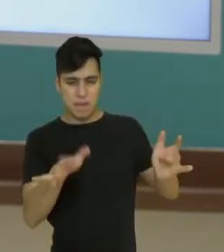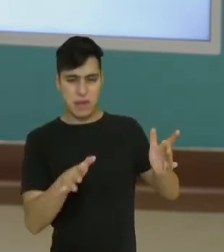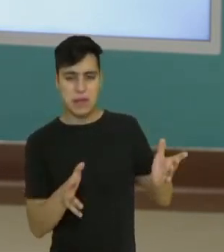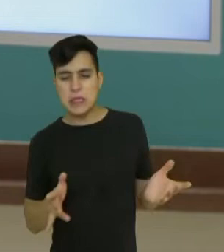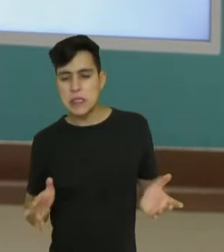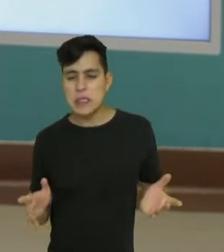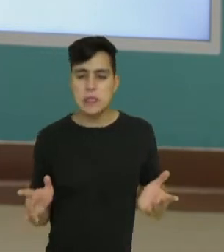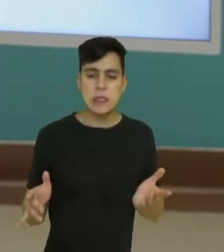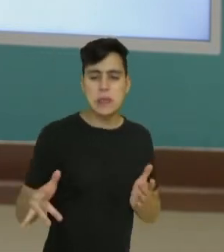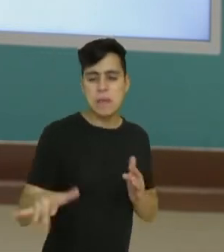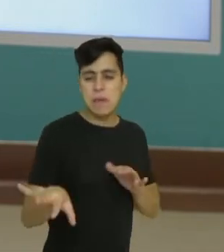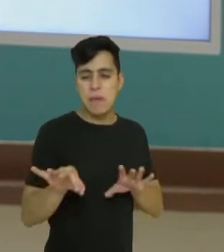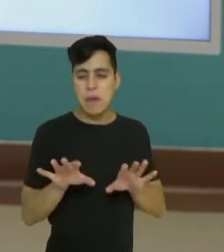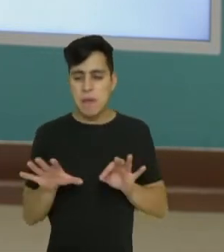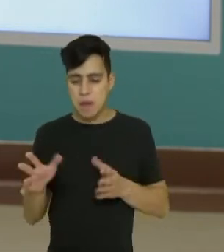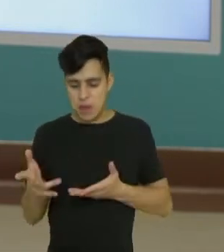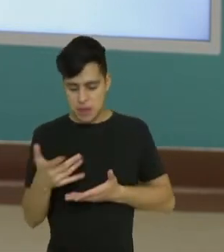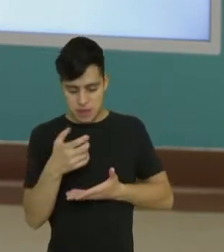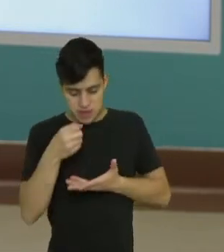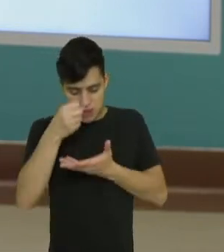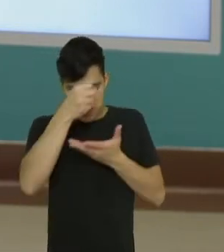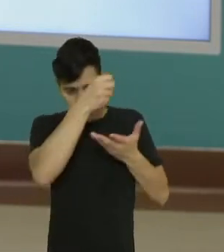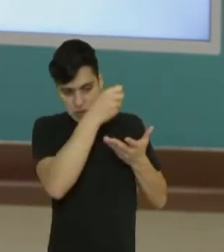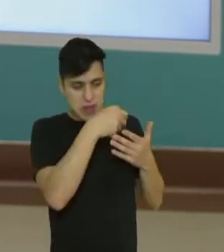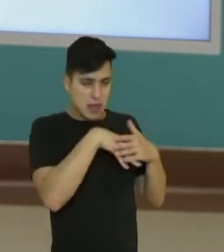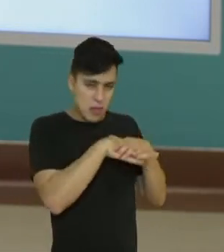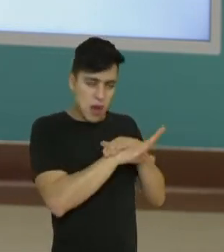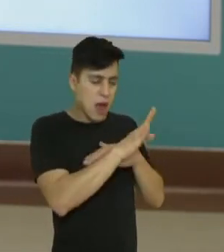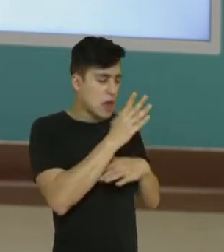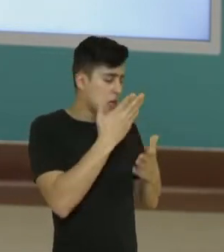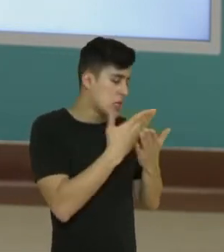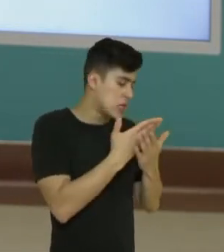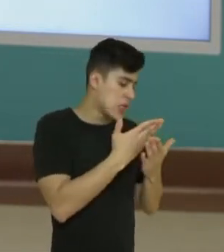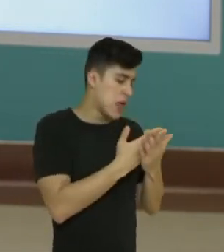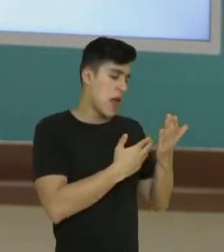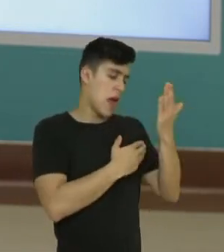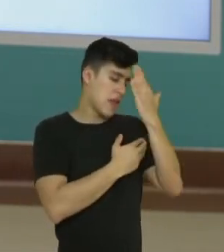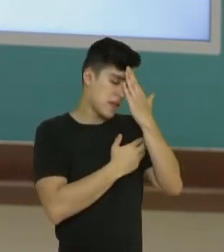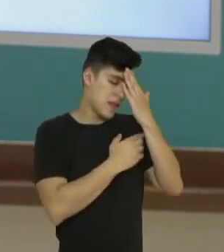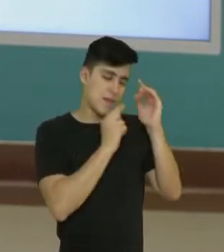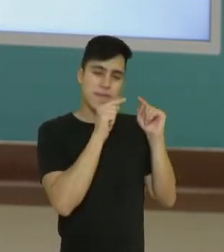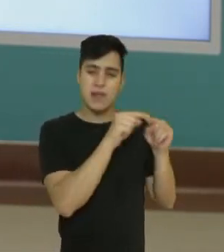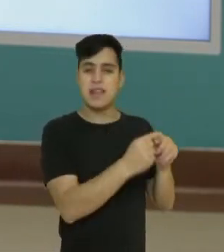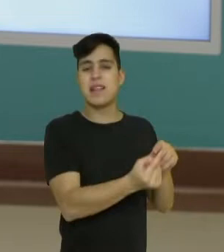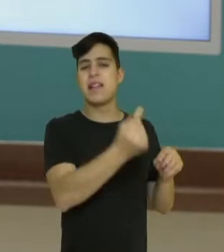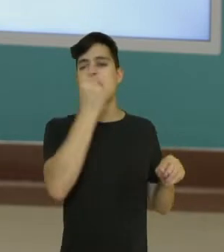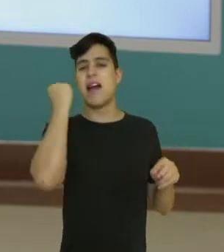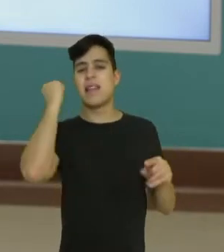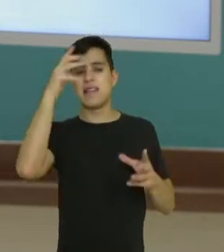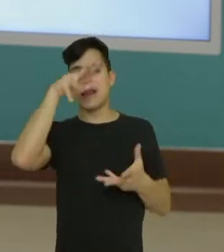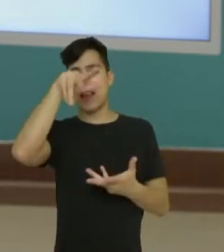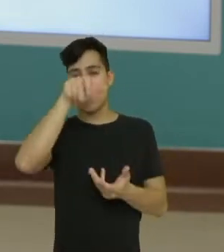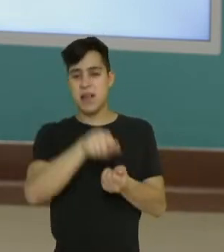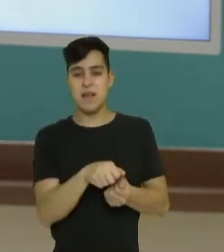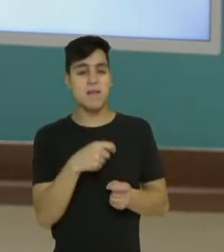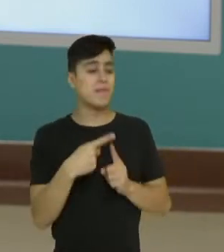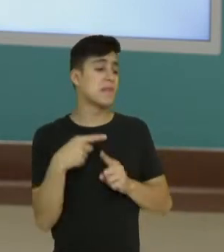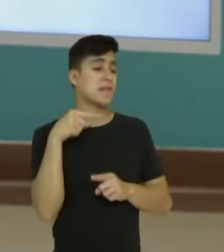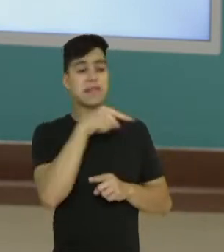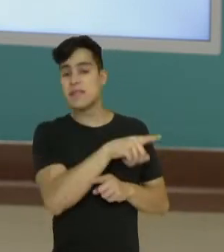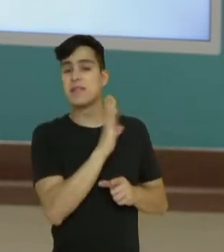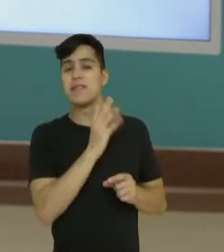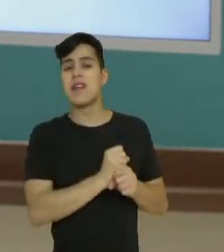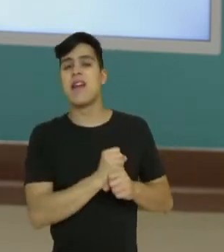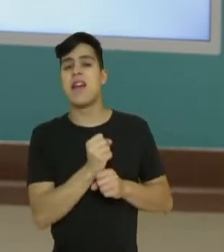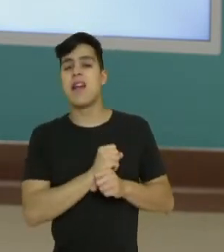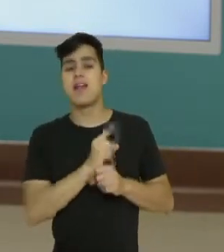solidifica, nós vamos ter uma ideia de como era a Terra primitiva, porque estava guardado, há centenas e